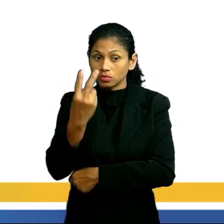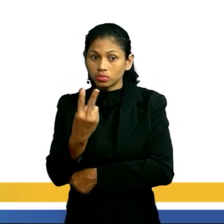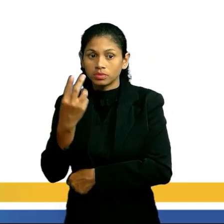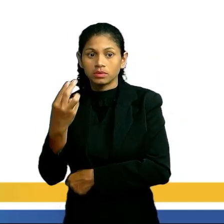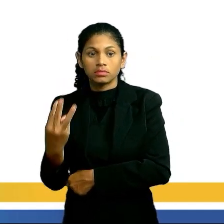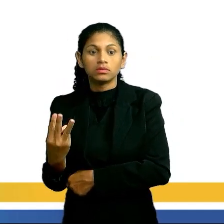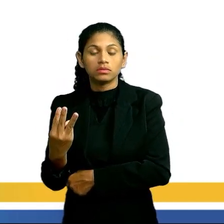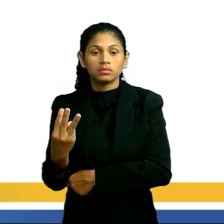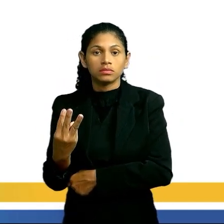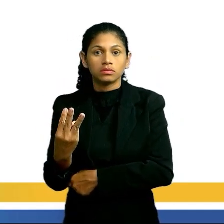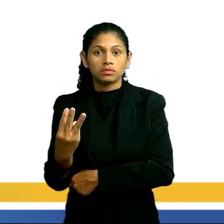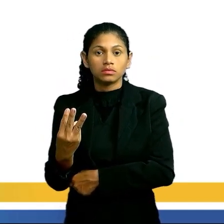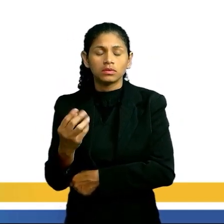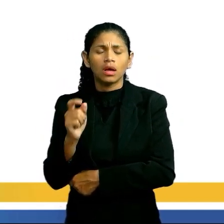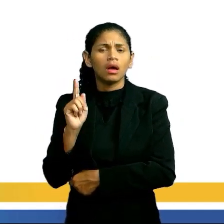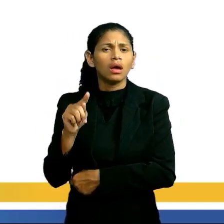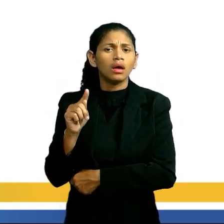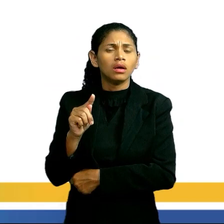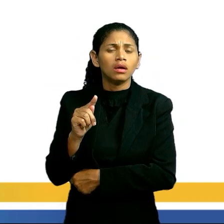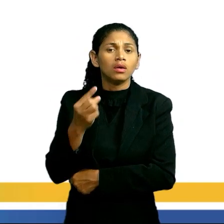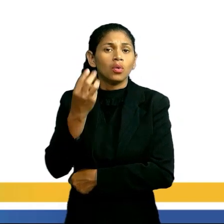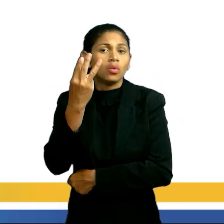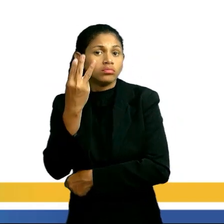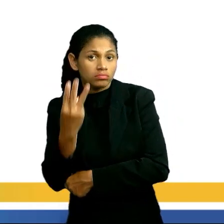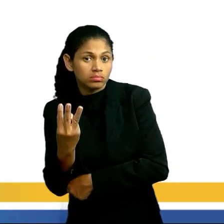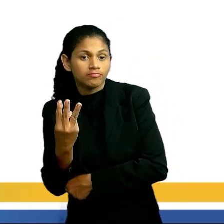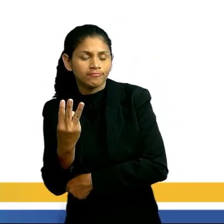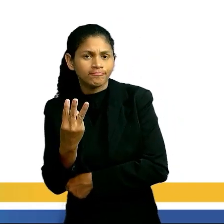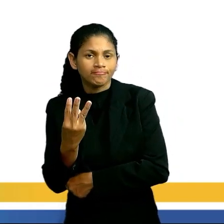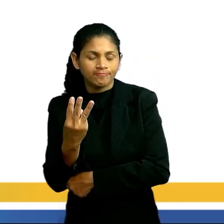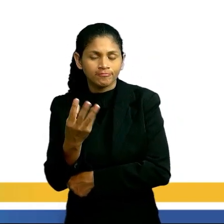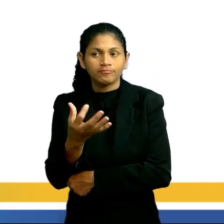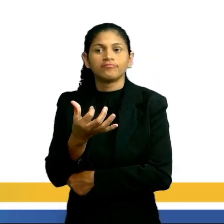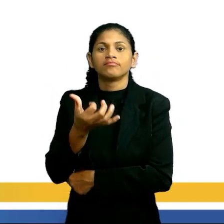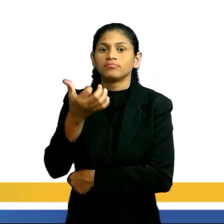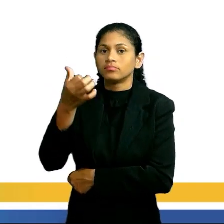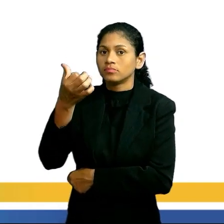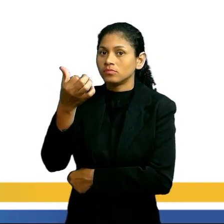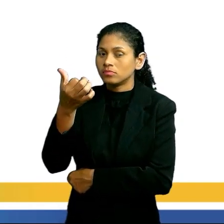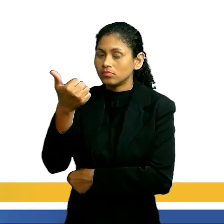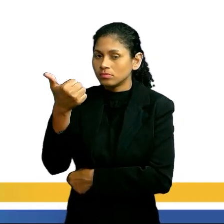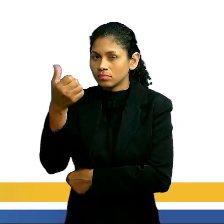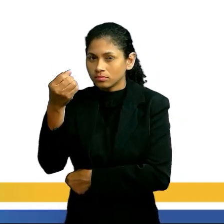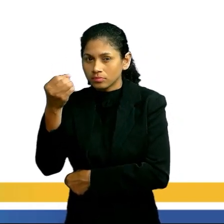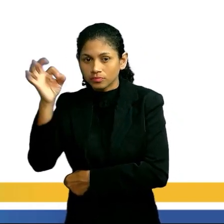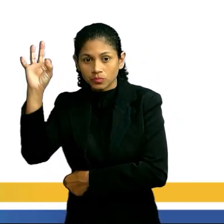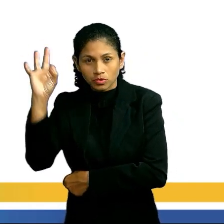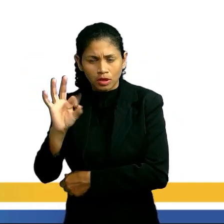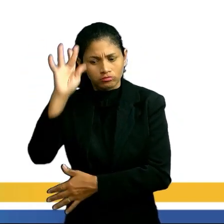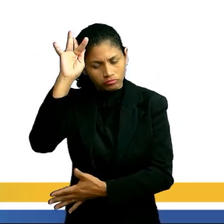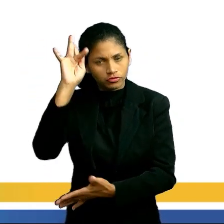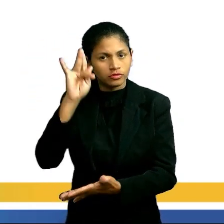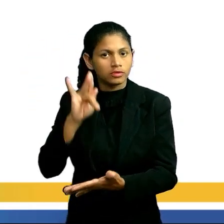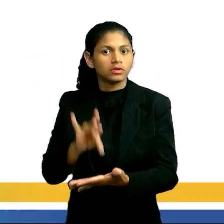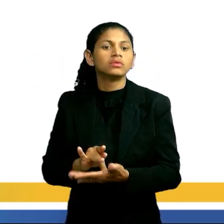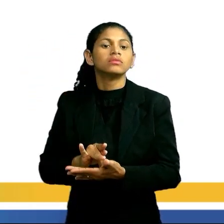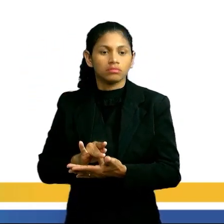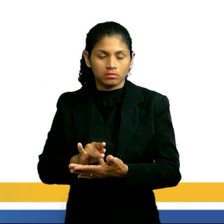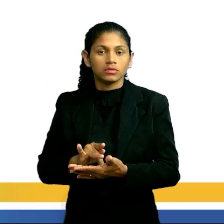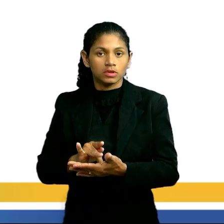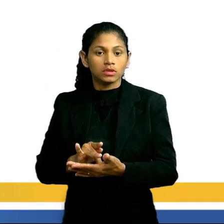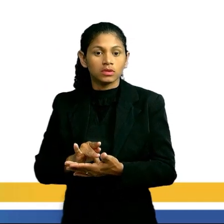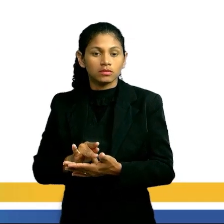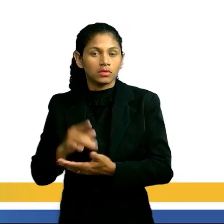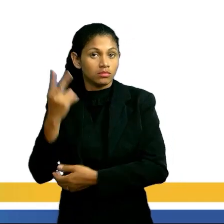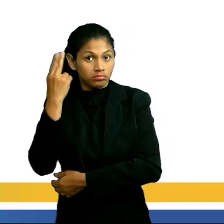o indivíduo 3 é 100% de certeza de ele ser azão, azinho. Para ser normal tem que ser azinho, azinho.